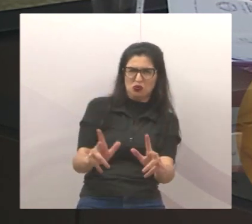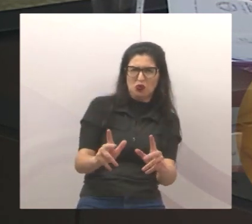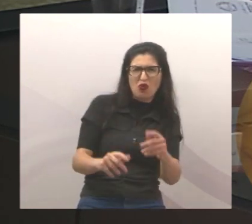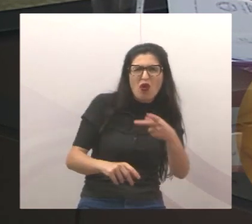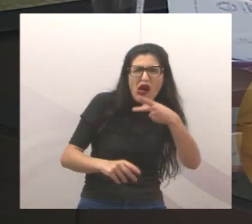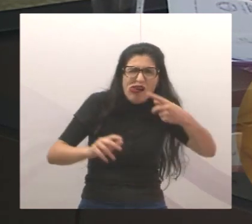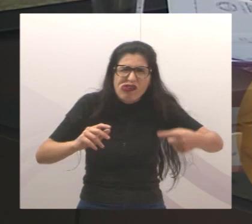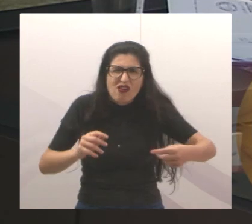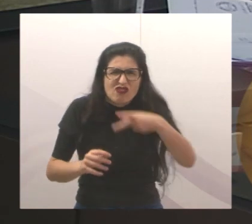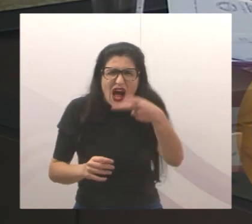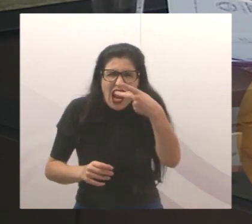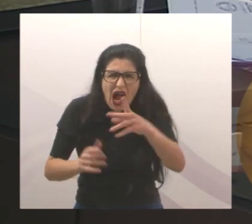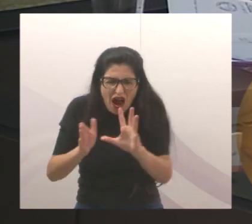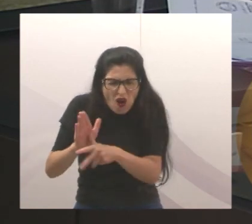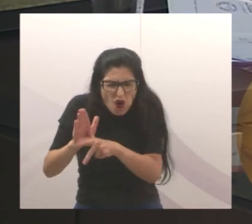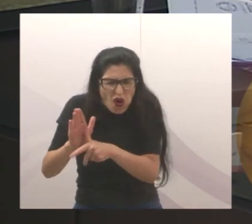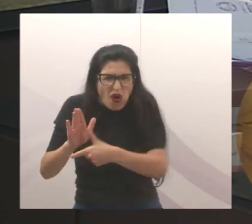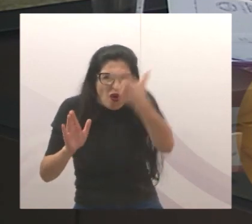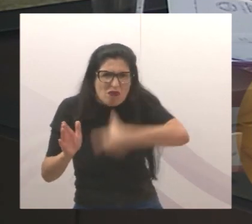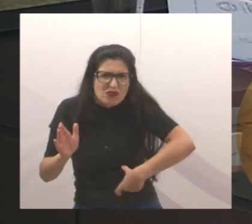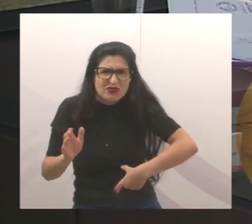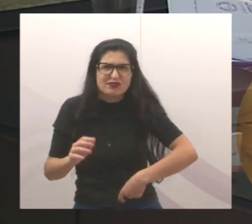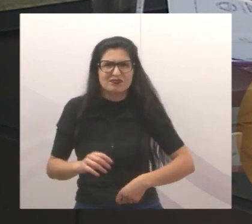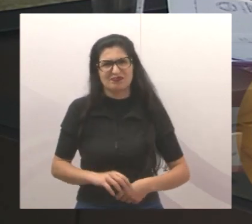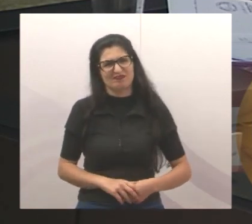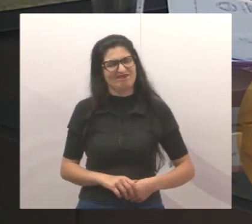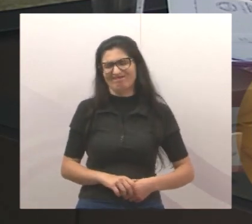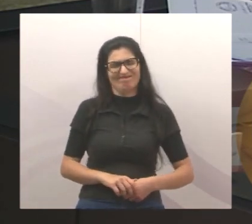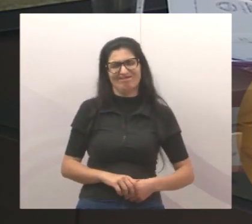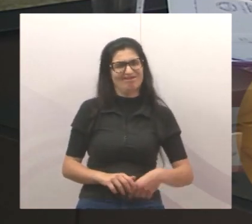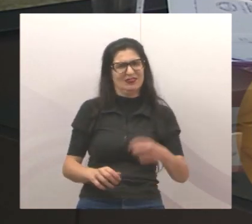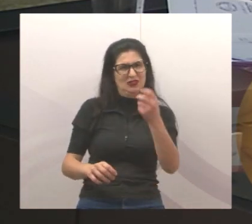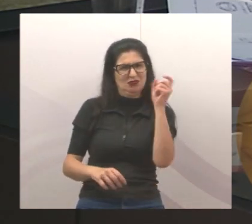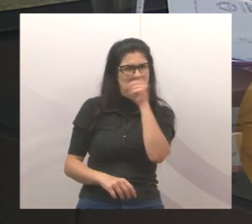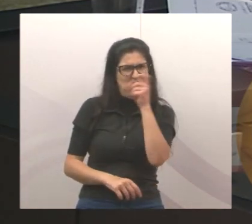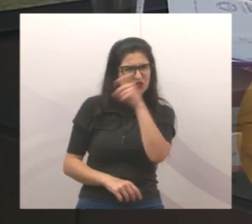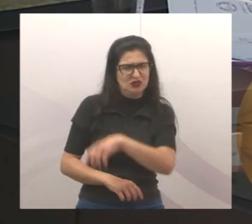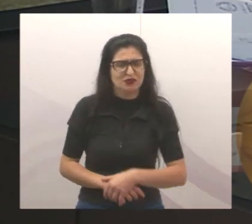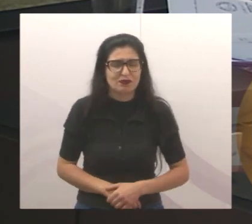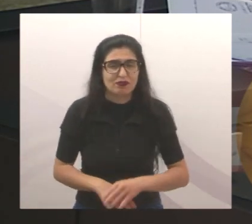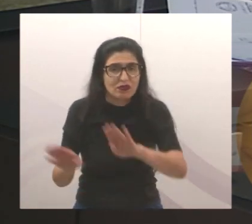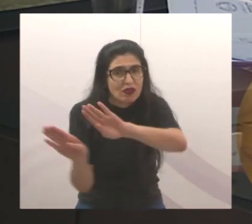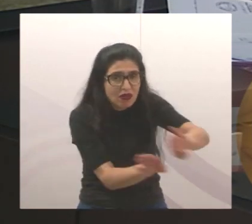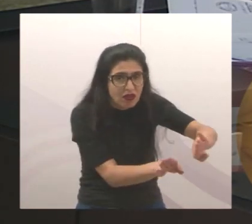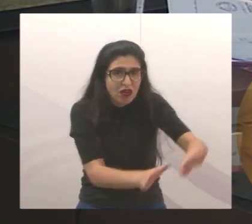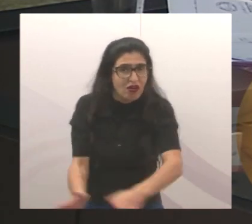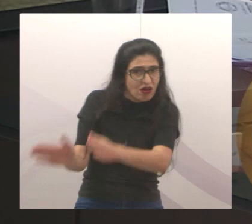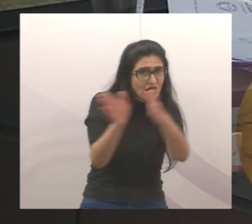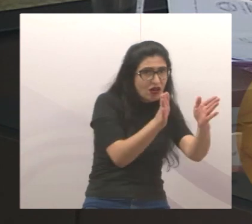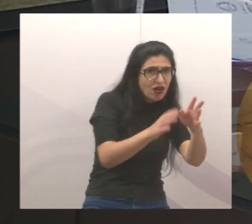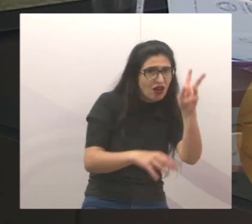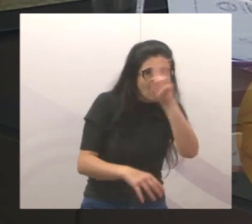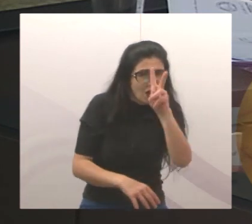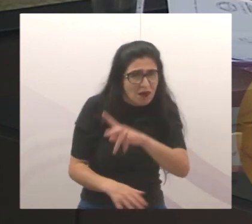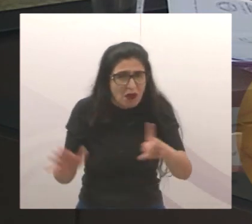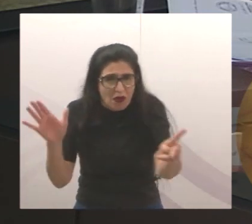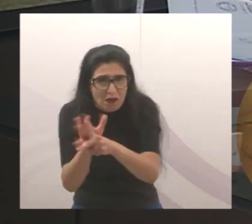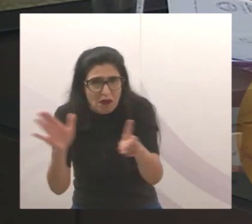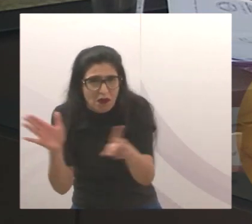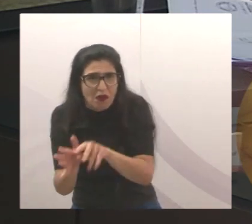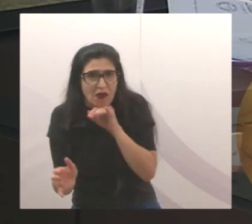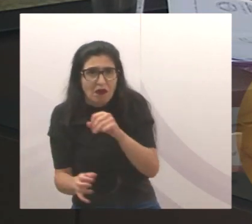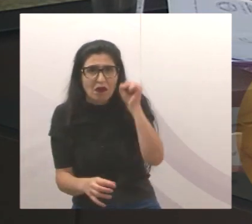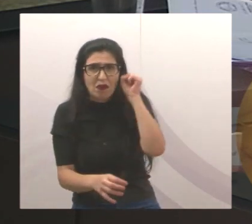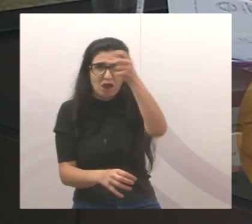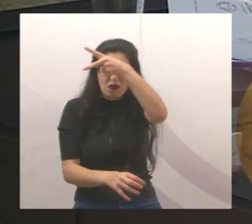público. Diferentemente do processo do prefeito, onde ele próprio autorizou a descarga de esgoto